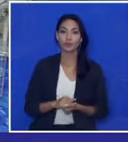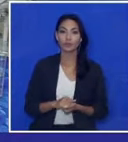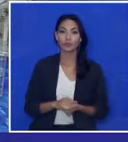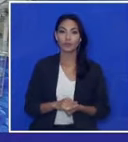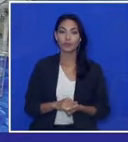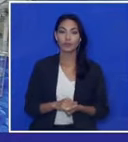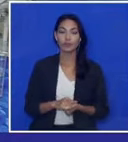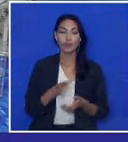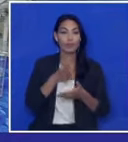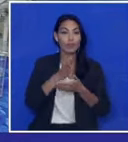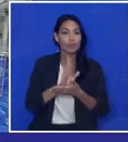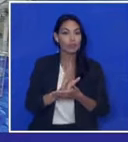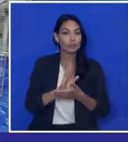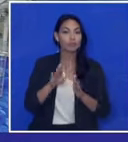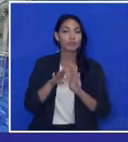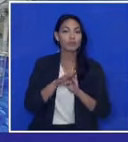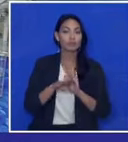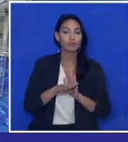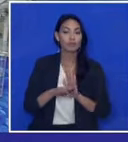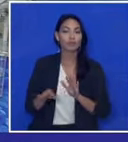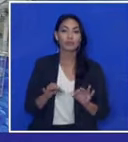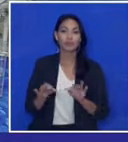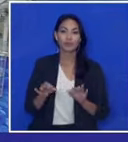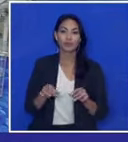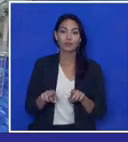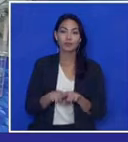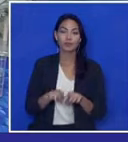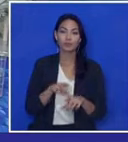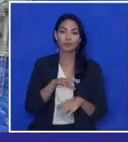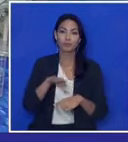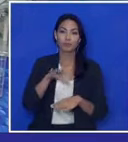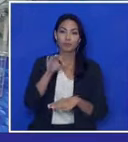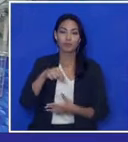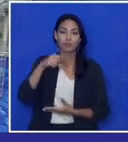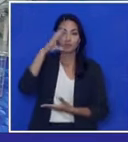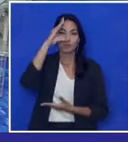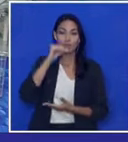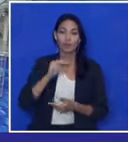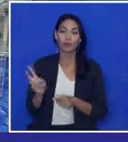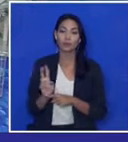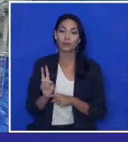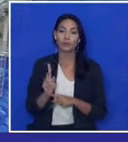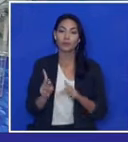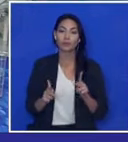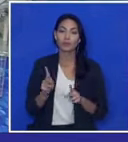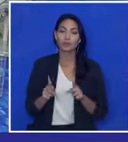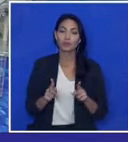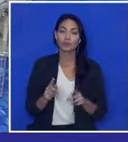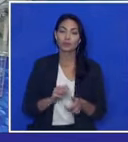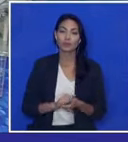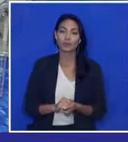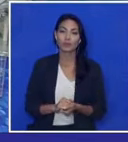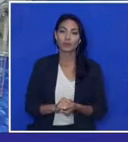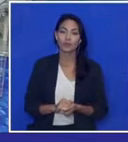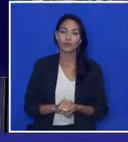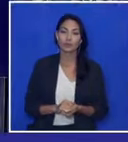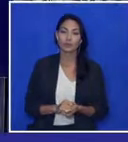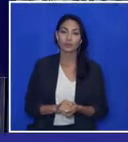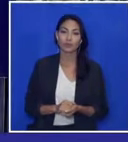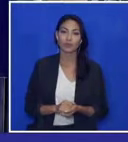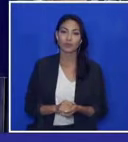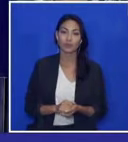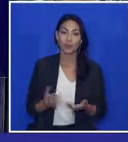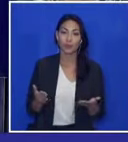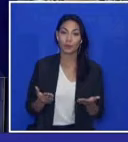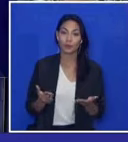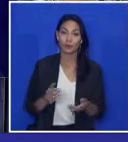no Facebook. Para validar todo o processo de preparação e o sorteio dessa noite, a gente conta com a presença de duas auditoras